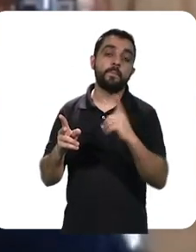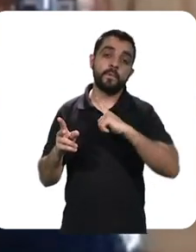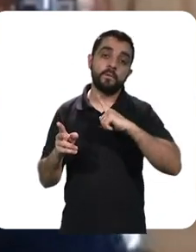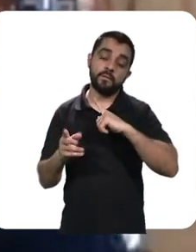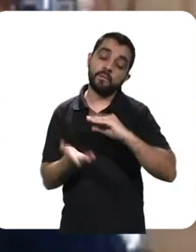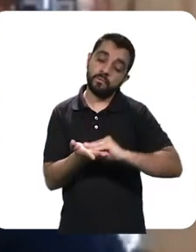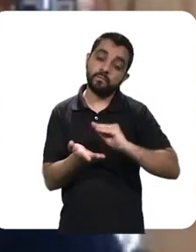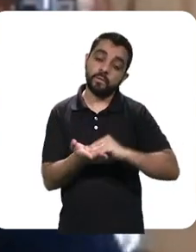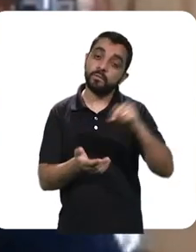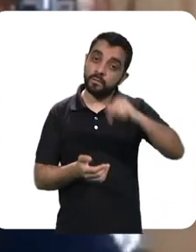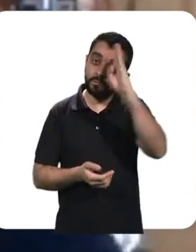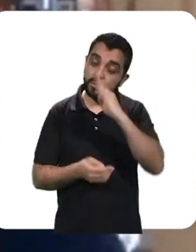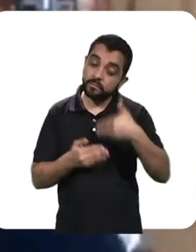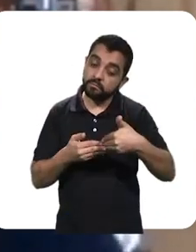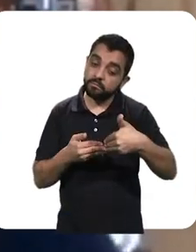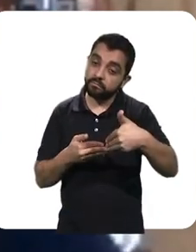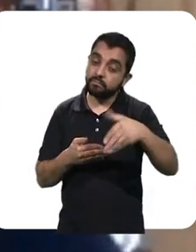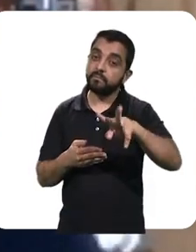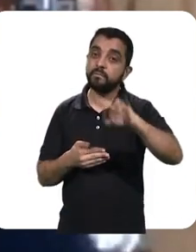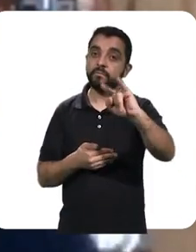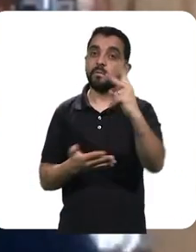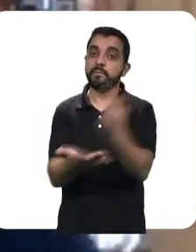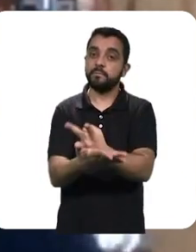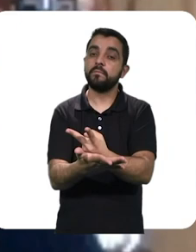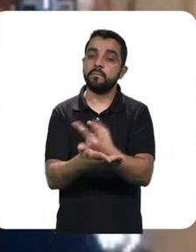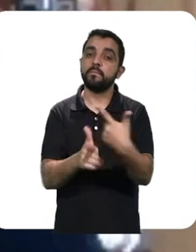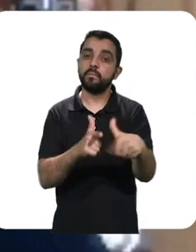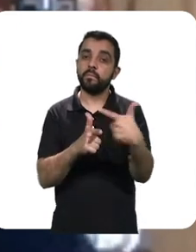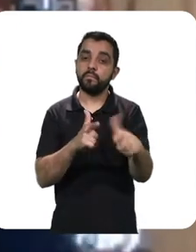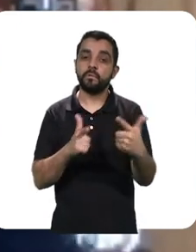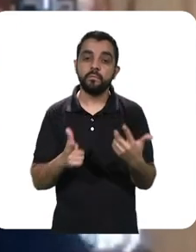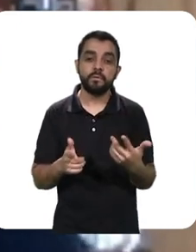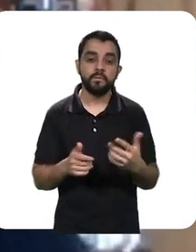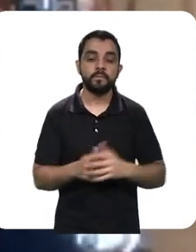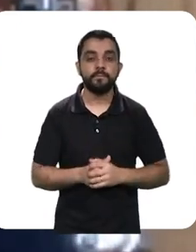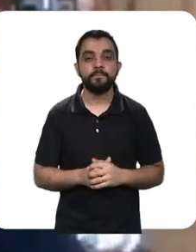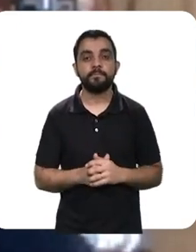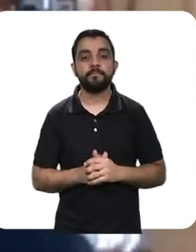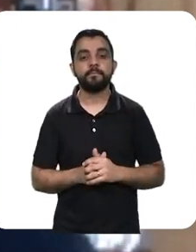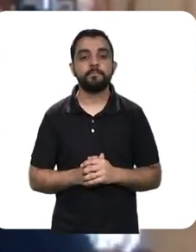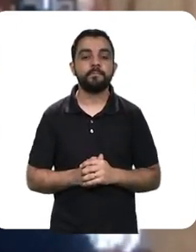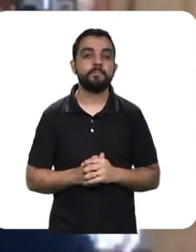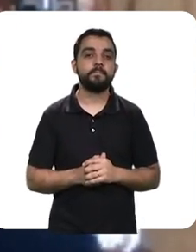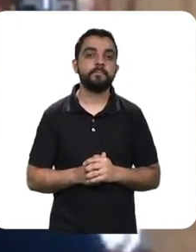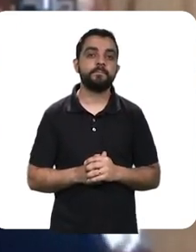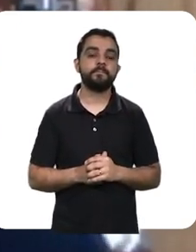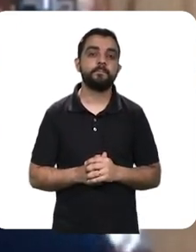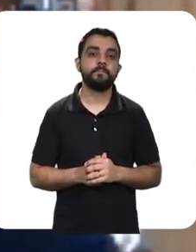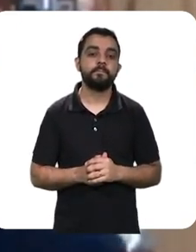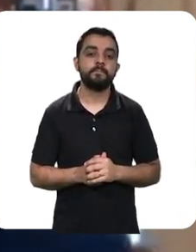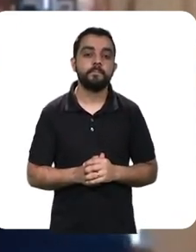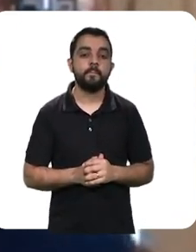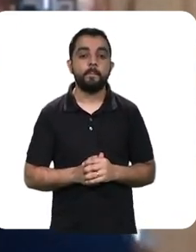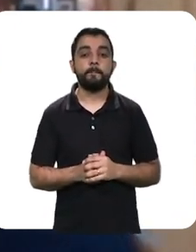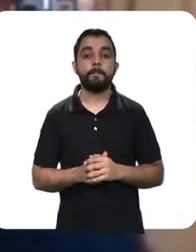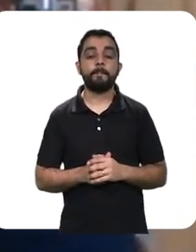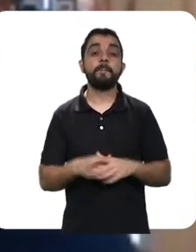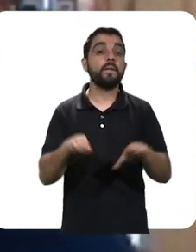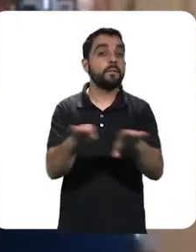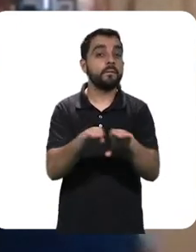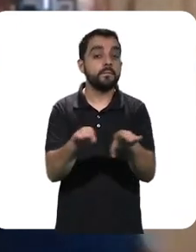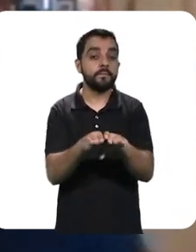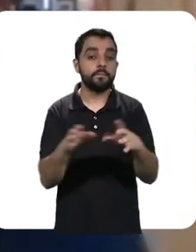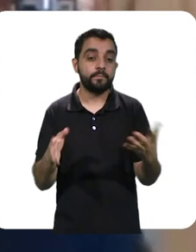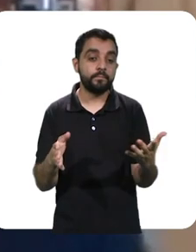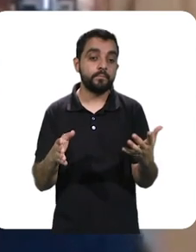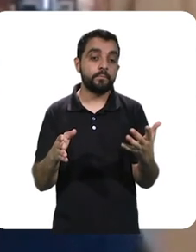venha a sofrer isso aqui no Brasil, caso a necessidade de leitos se replique como foi nos outros países. Além disso,